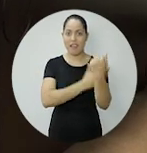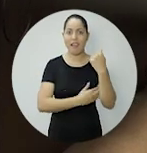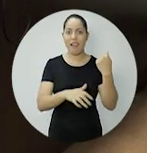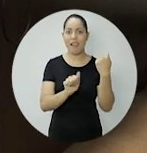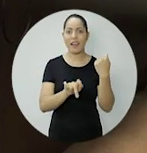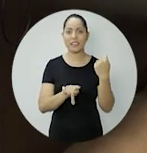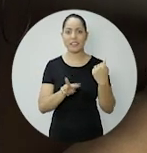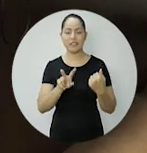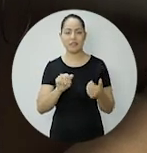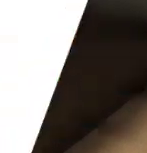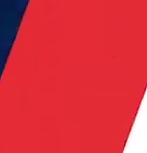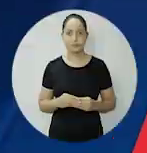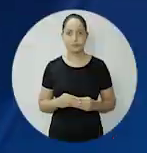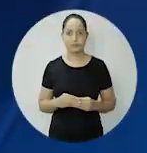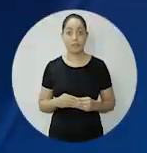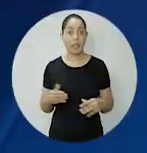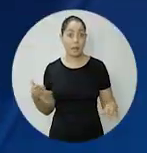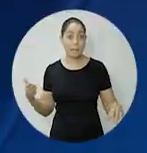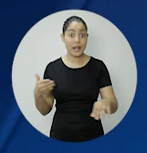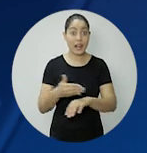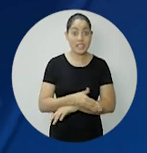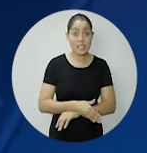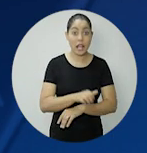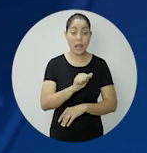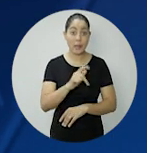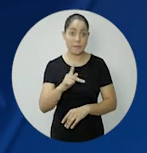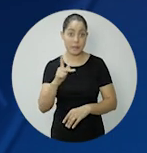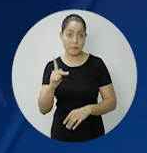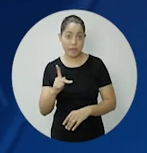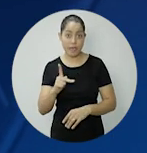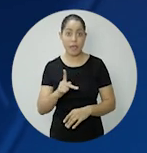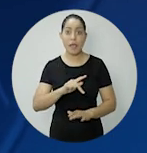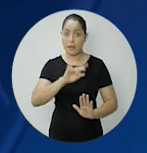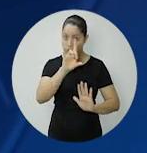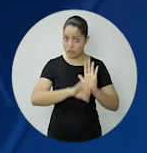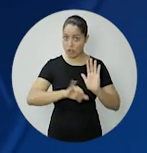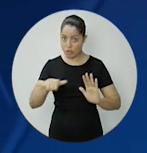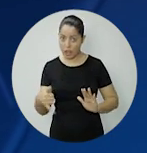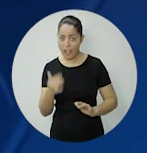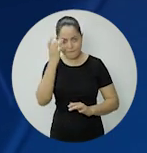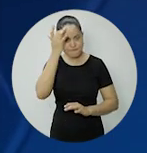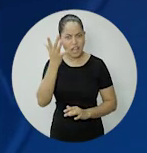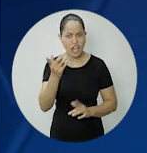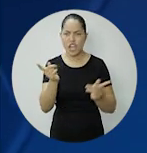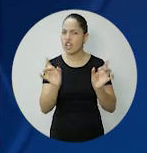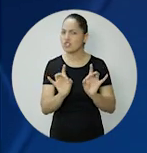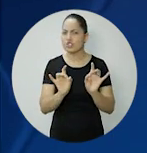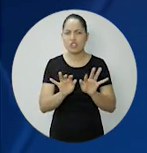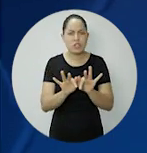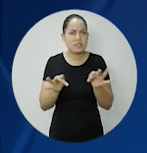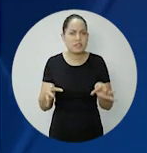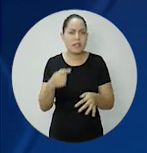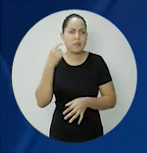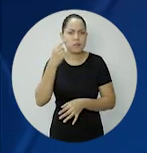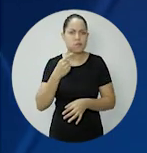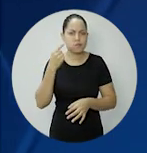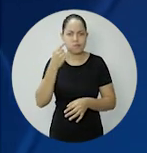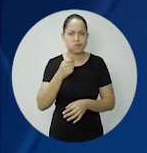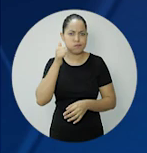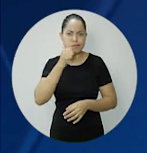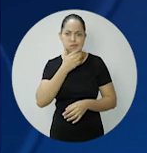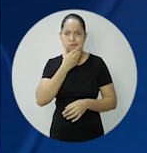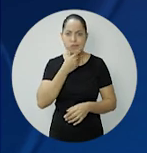por falta de provas. Para acessar o aplicativo Prerrogativas é fácil. Basta o advogado ou